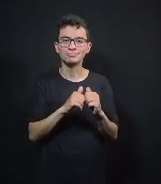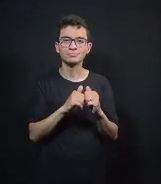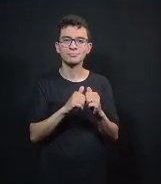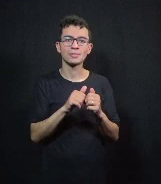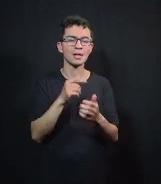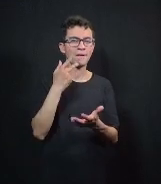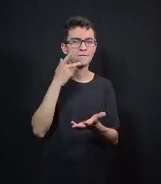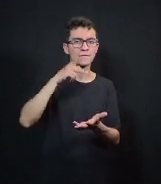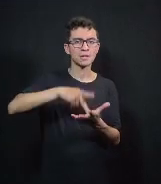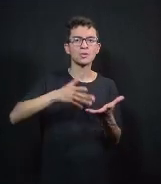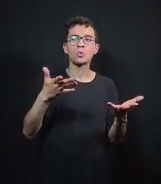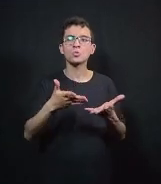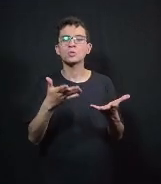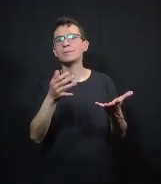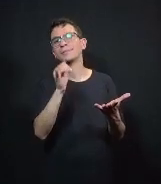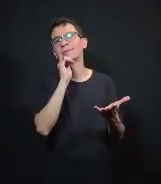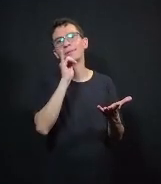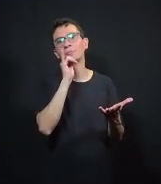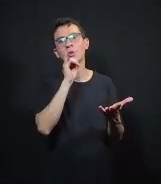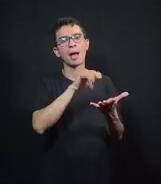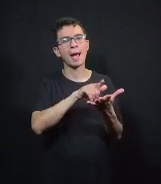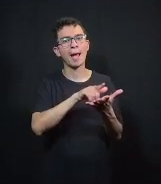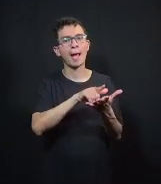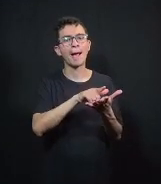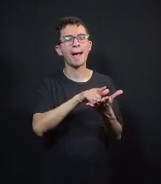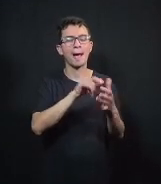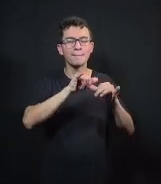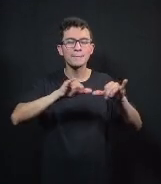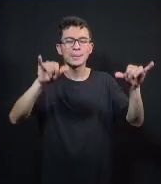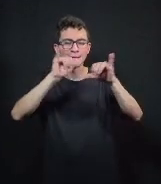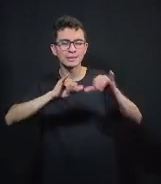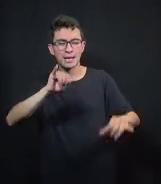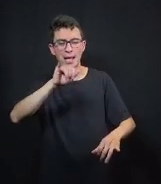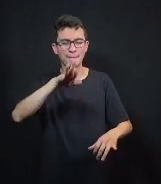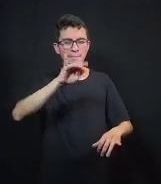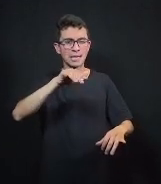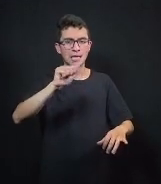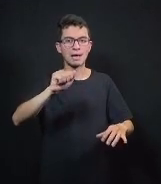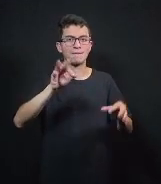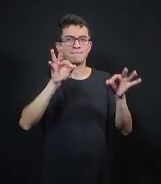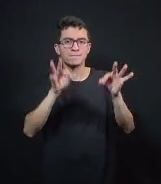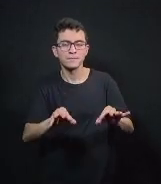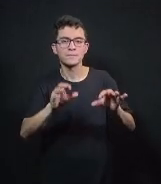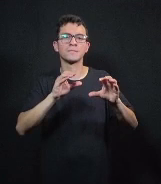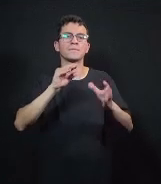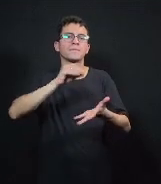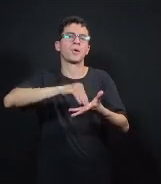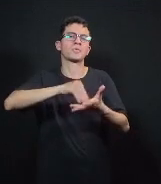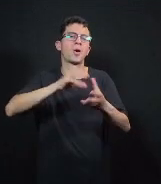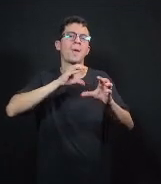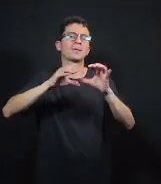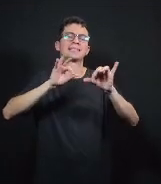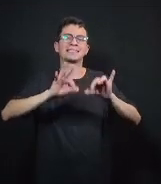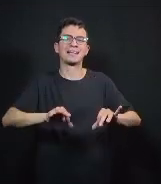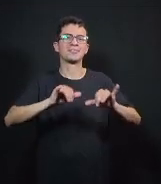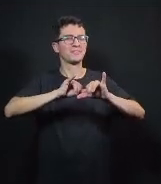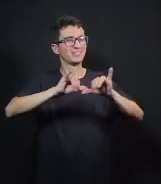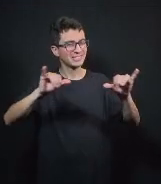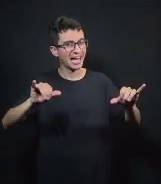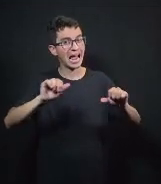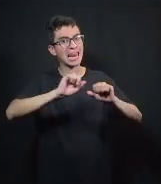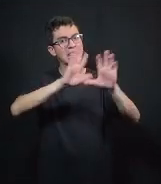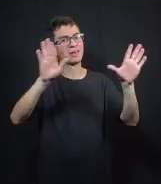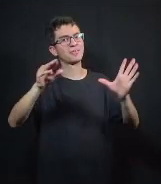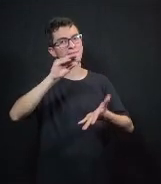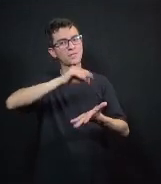da imprensa hoje, por exemplo, não saber comunicar incerteza muito bem, né? não ser claro no